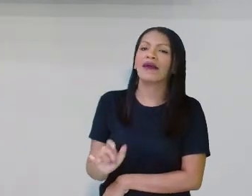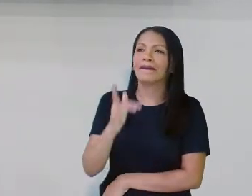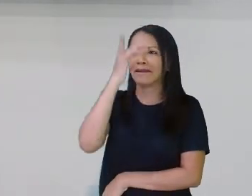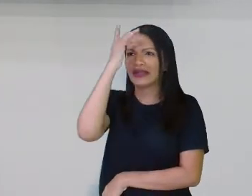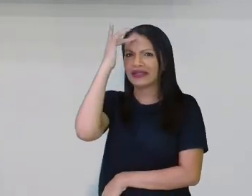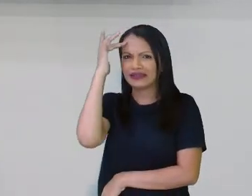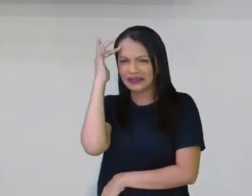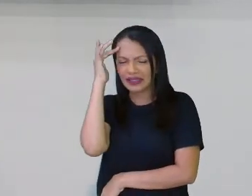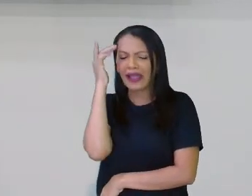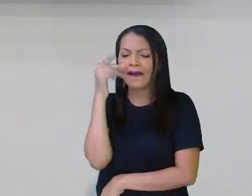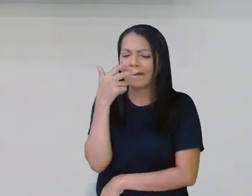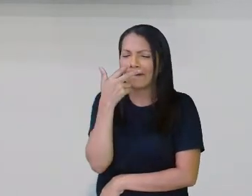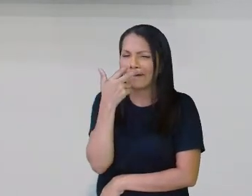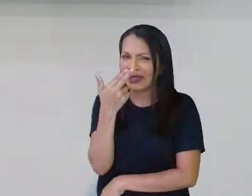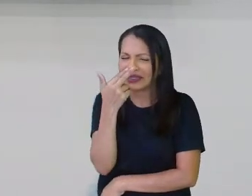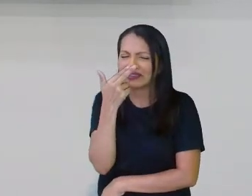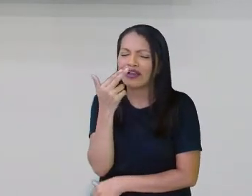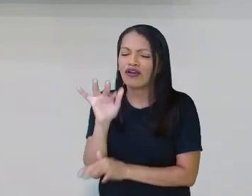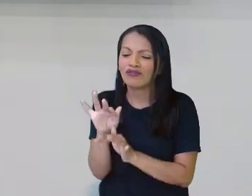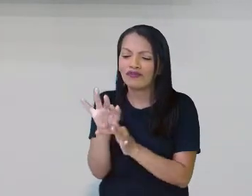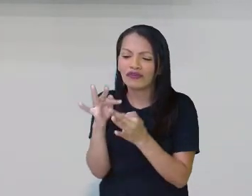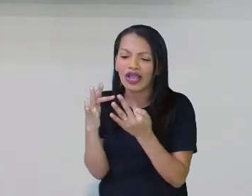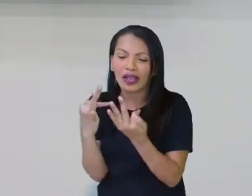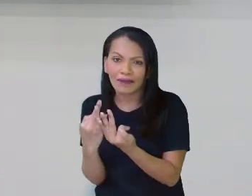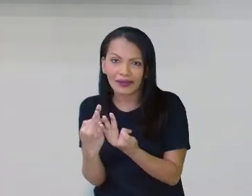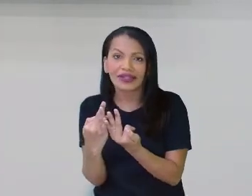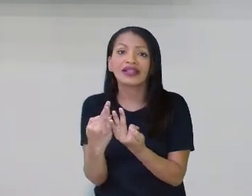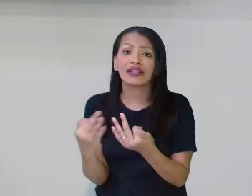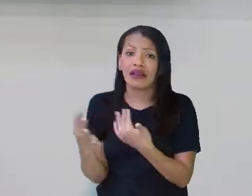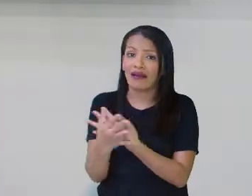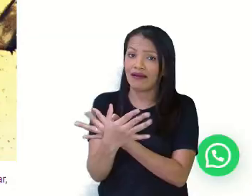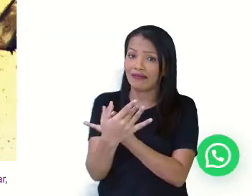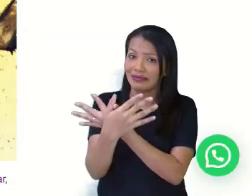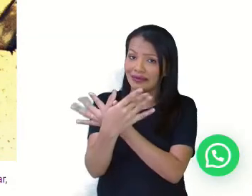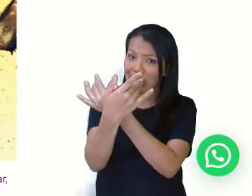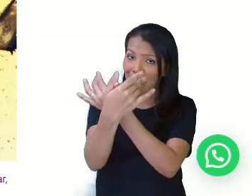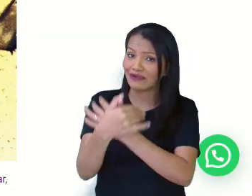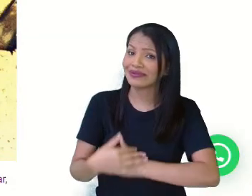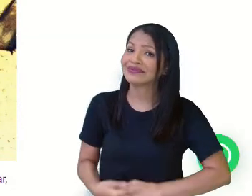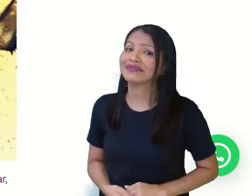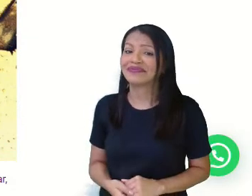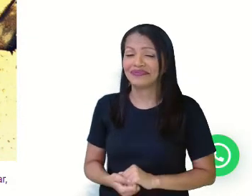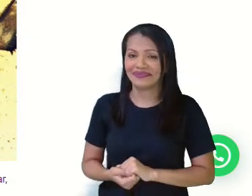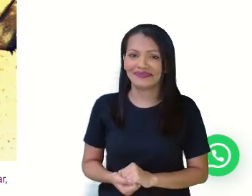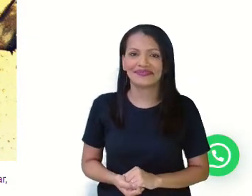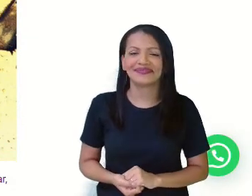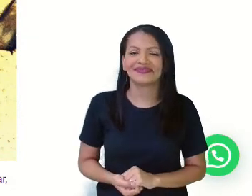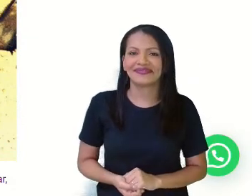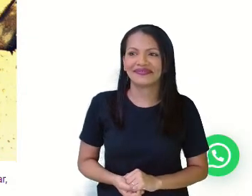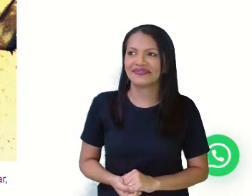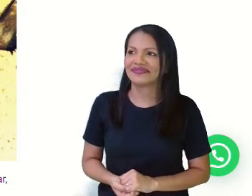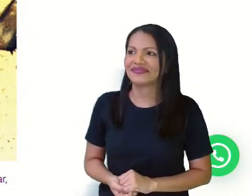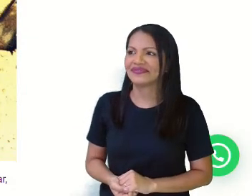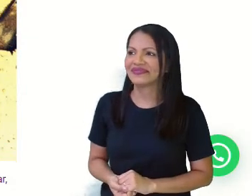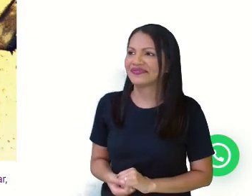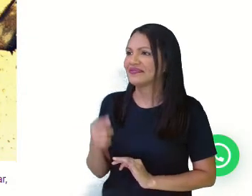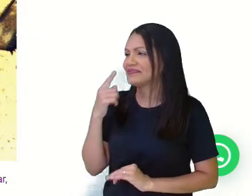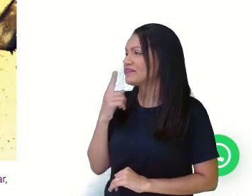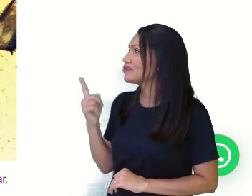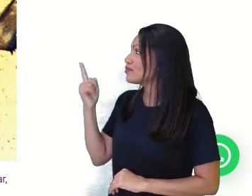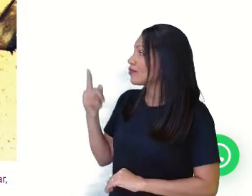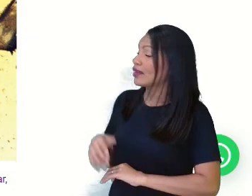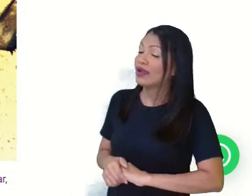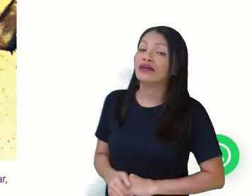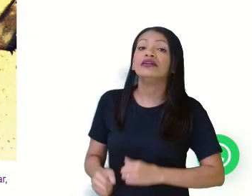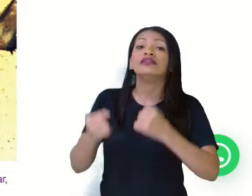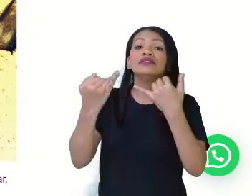quem é parente bem próximo desses dinossauros, são exatamente as aves. E aí, ó, a matéria diz o